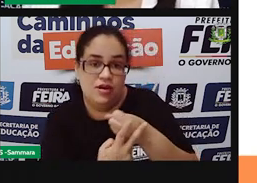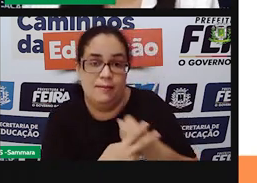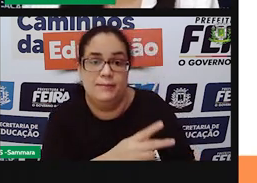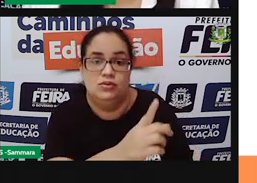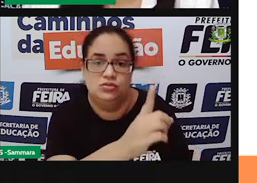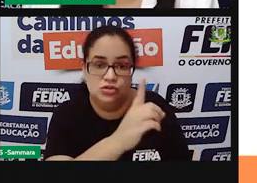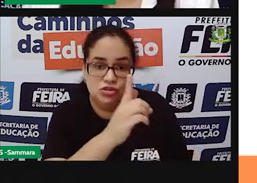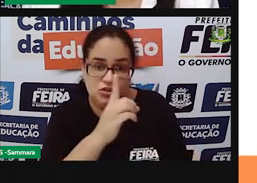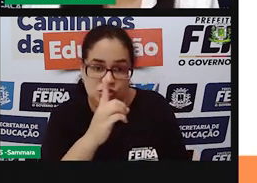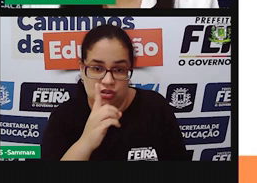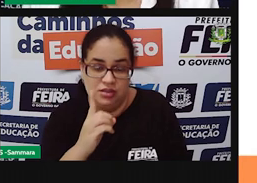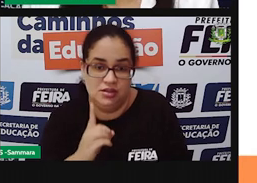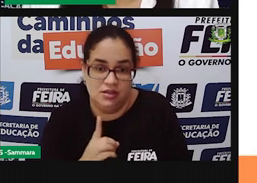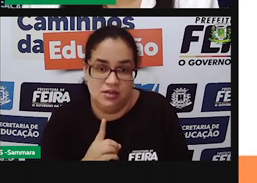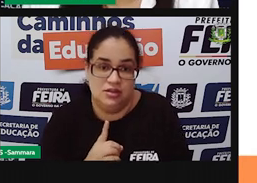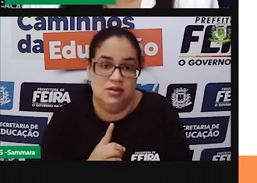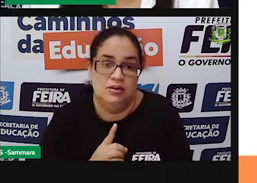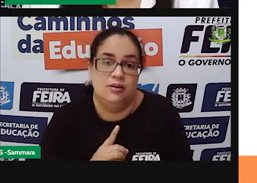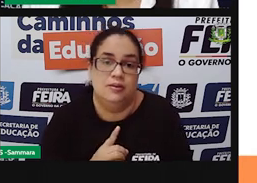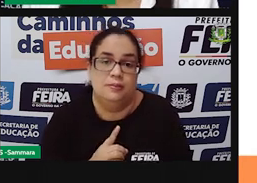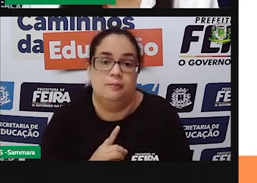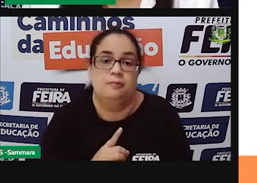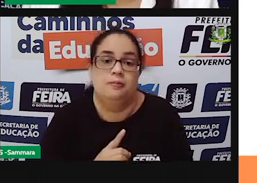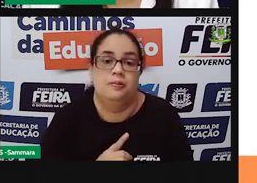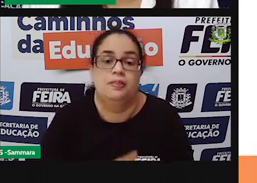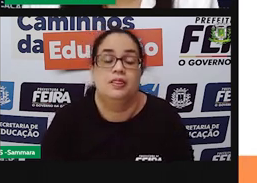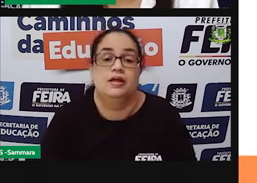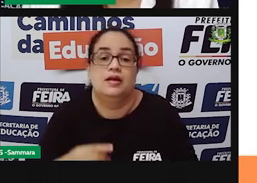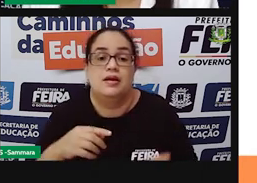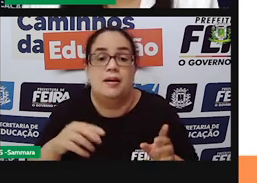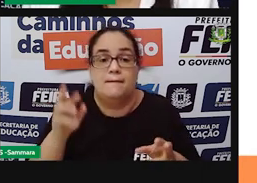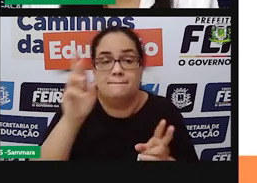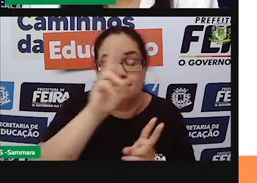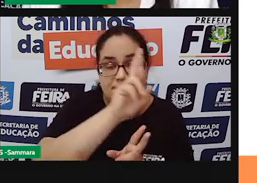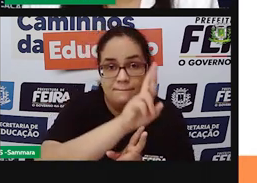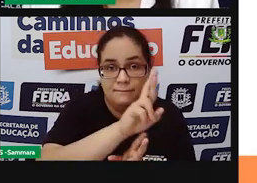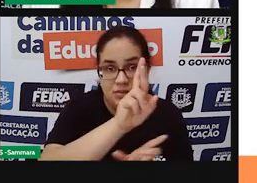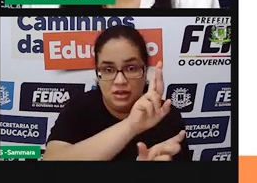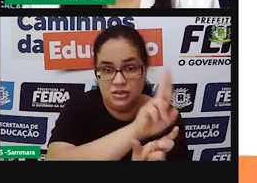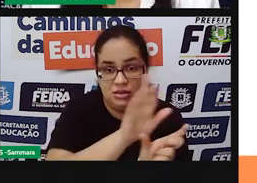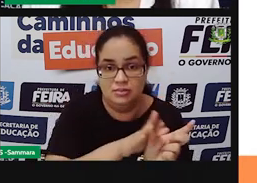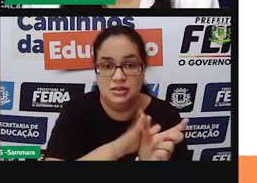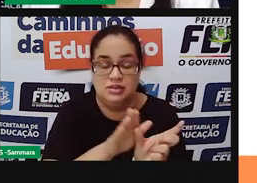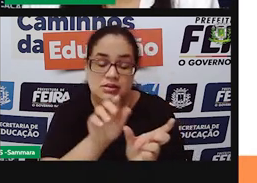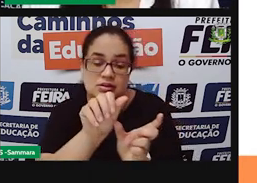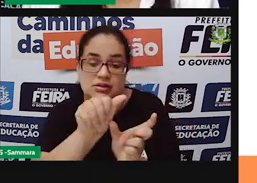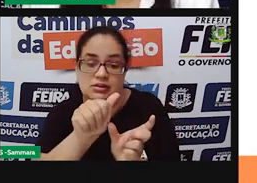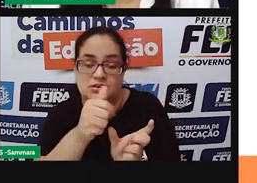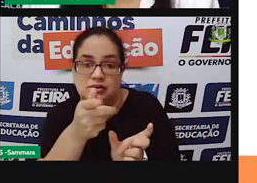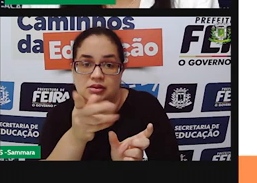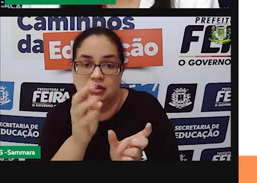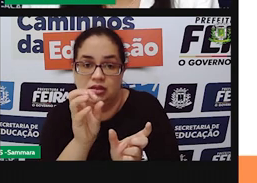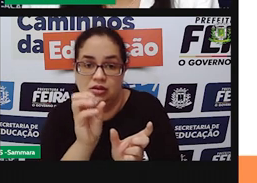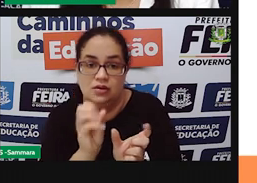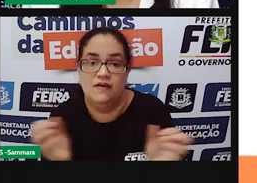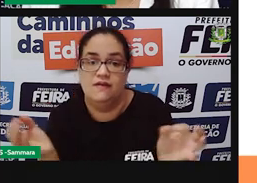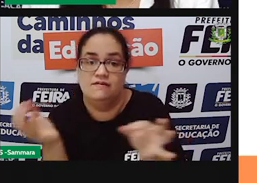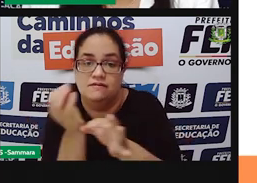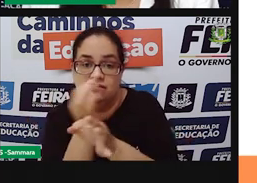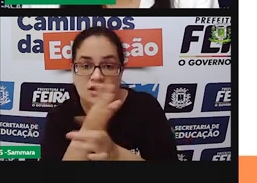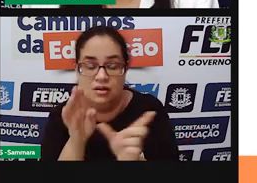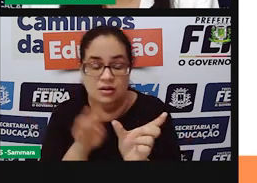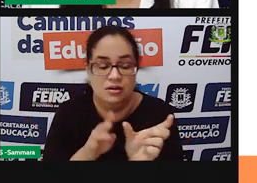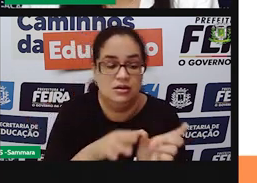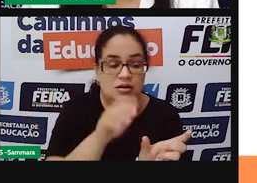Então, se conserva o radical, ó, radical mais arão. O radical vem aqui até a letra